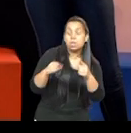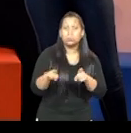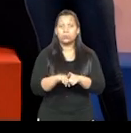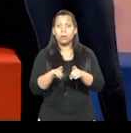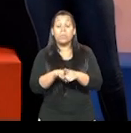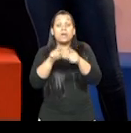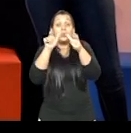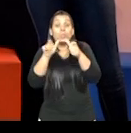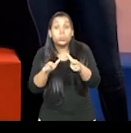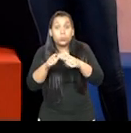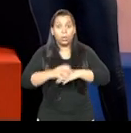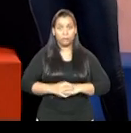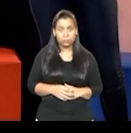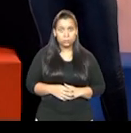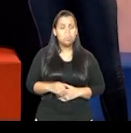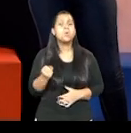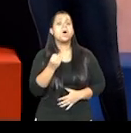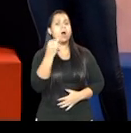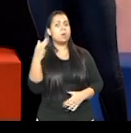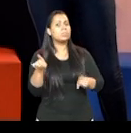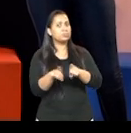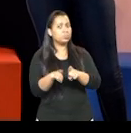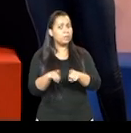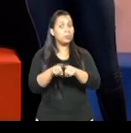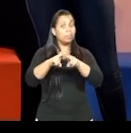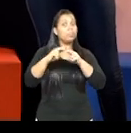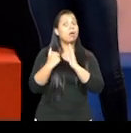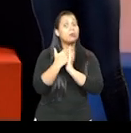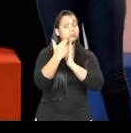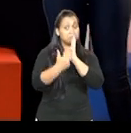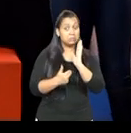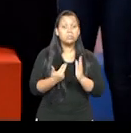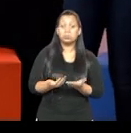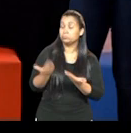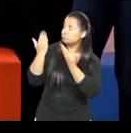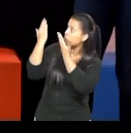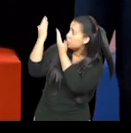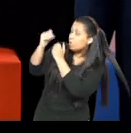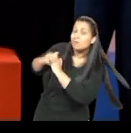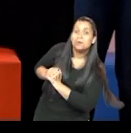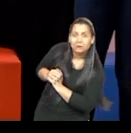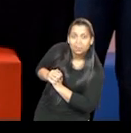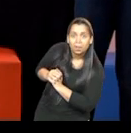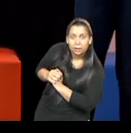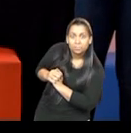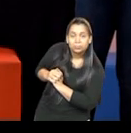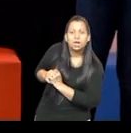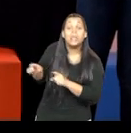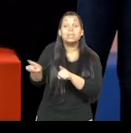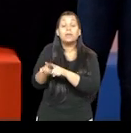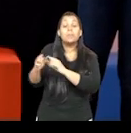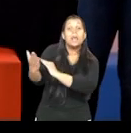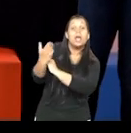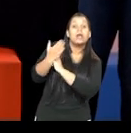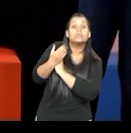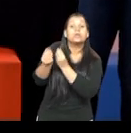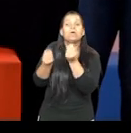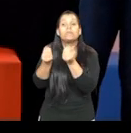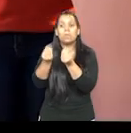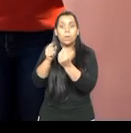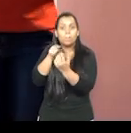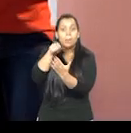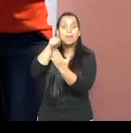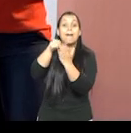sua localização e algumas até pelos desenhos que formaram. Então, elas serviam também como orientação.